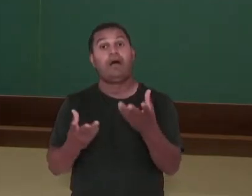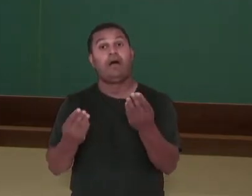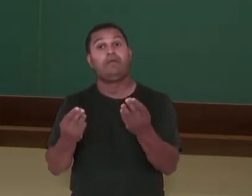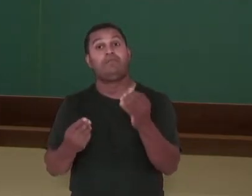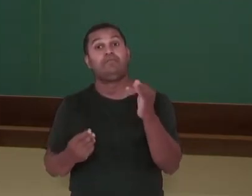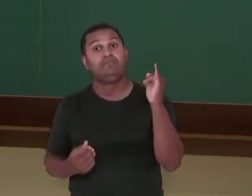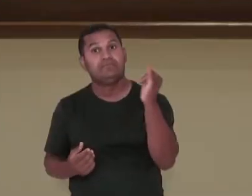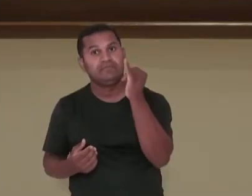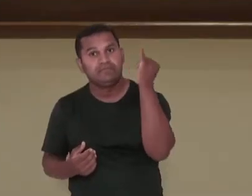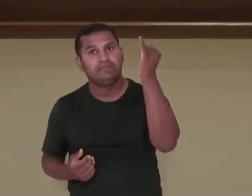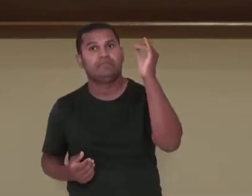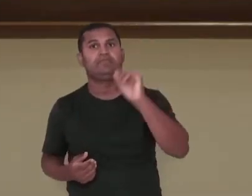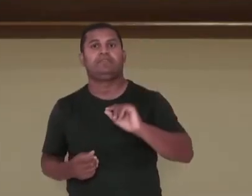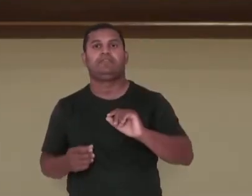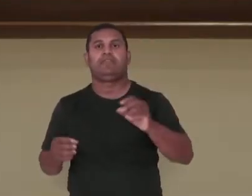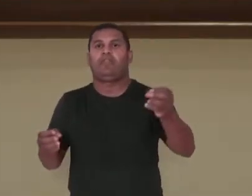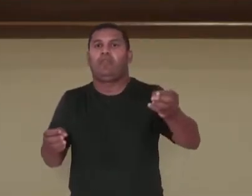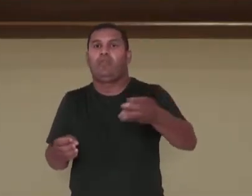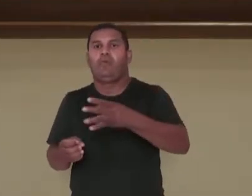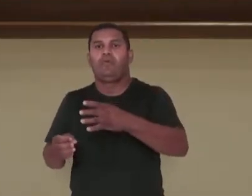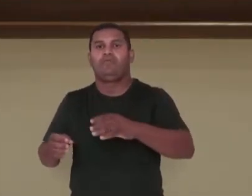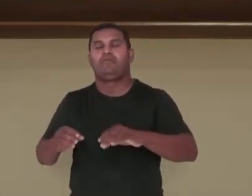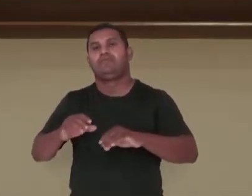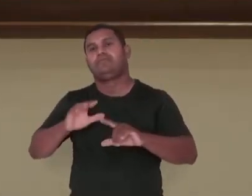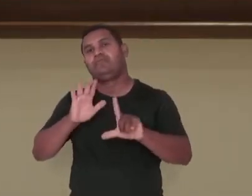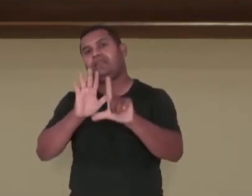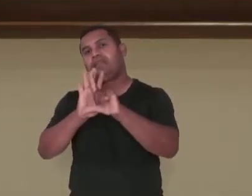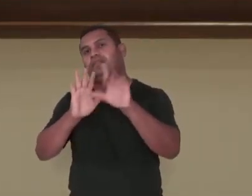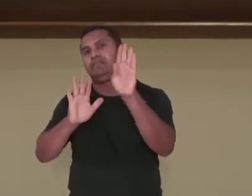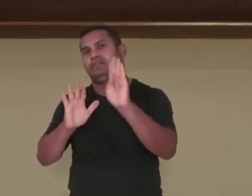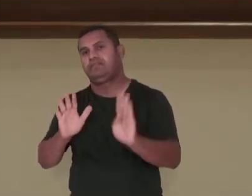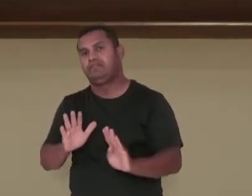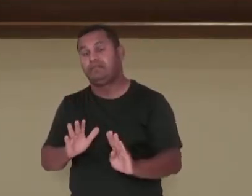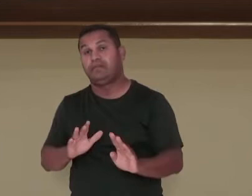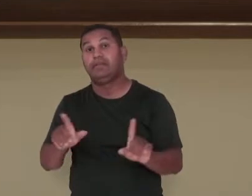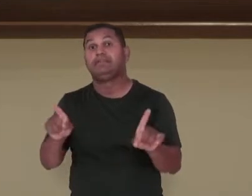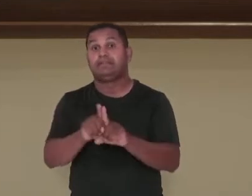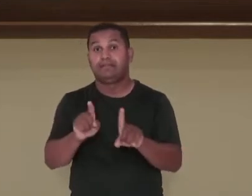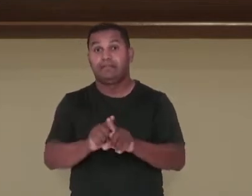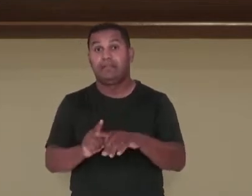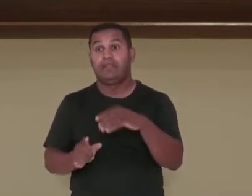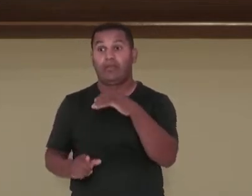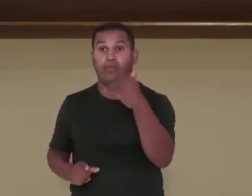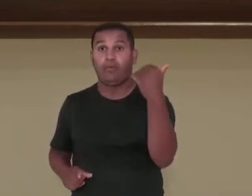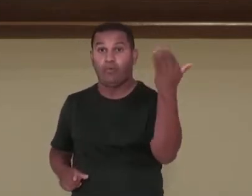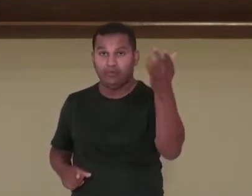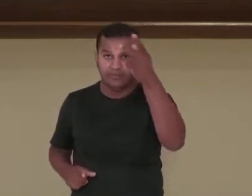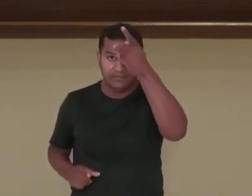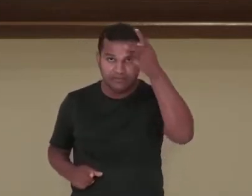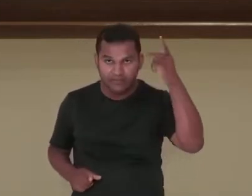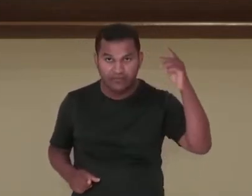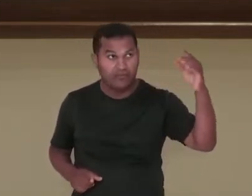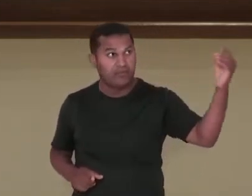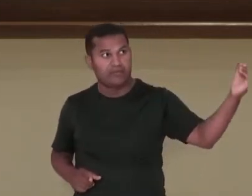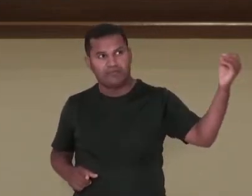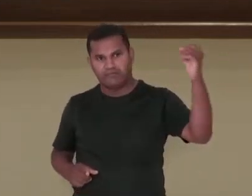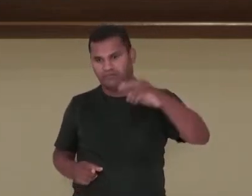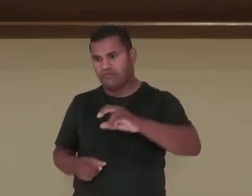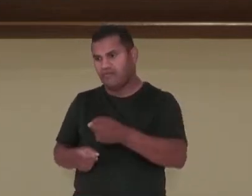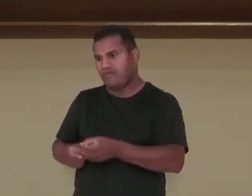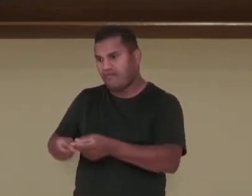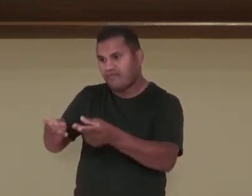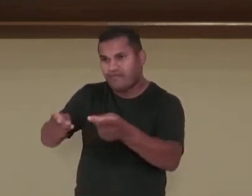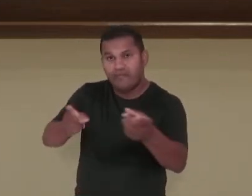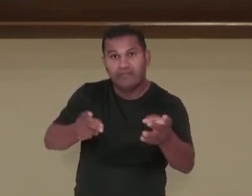mas também entre os nascentes operários brasileiros. Aqui a gente tem inclusive um jornal que mostra, né,